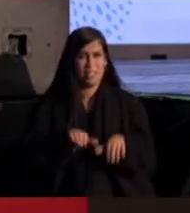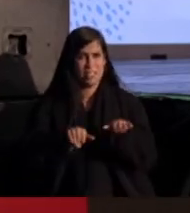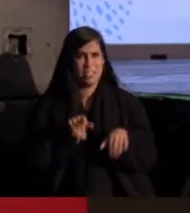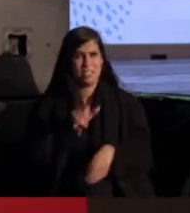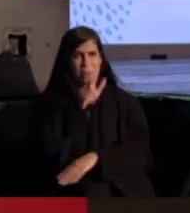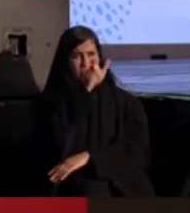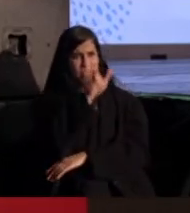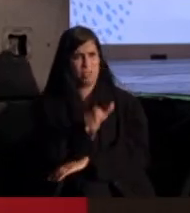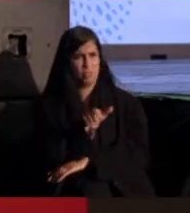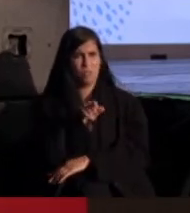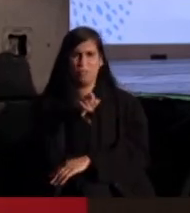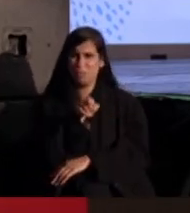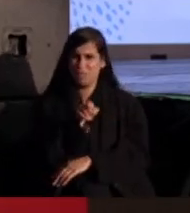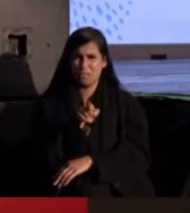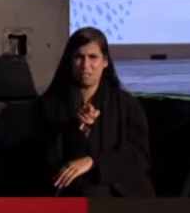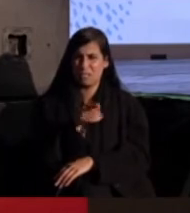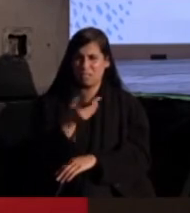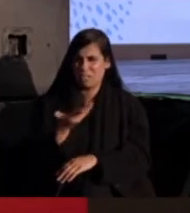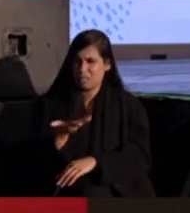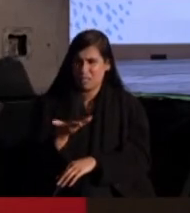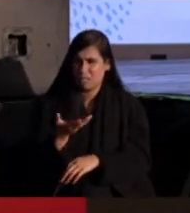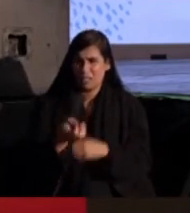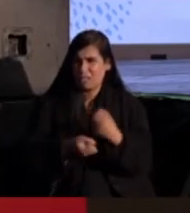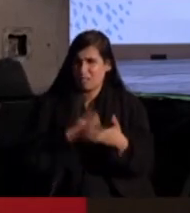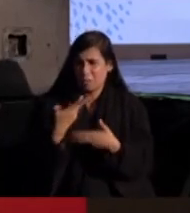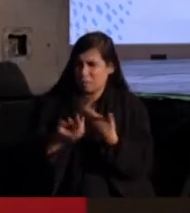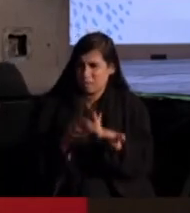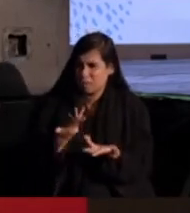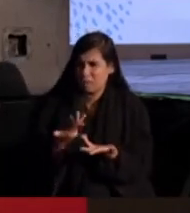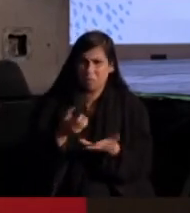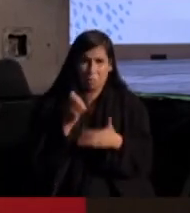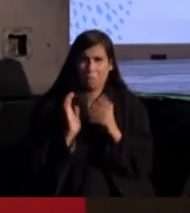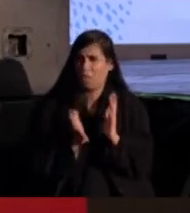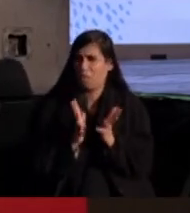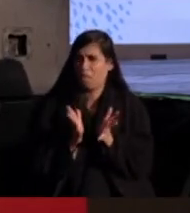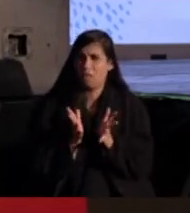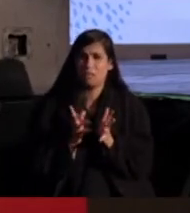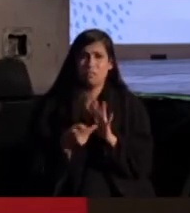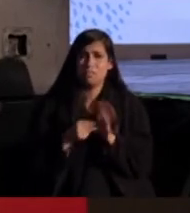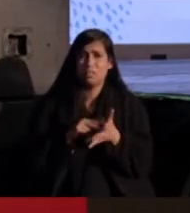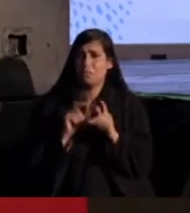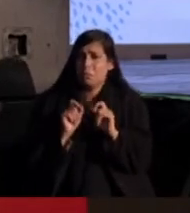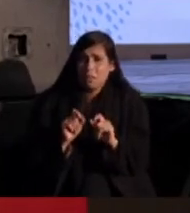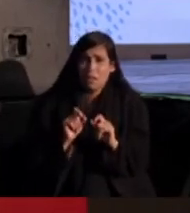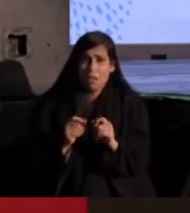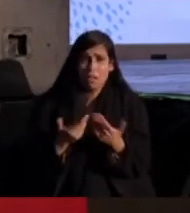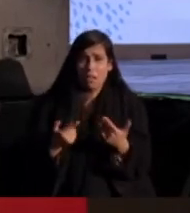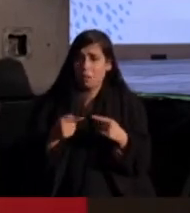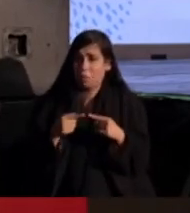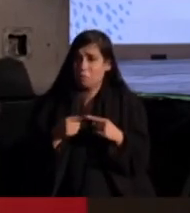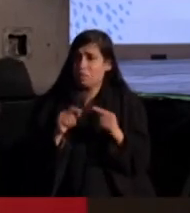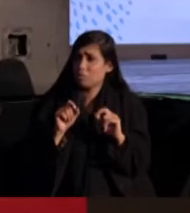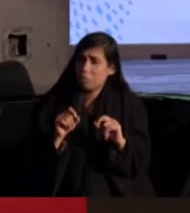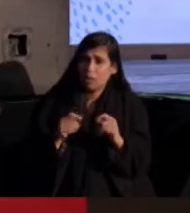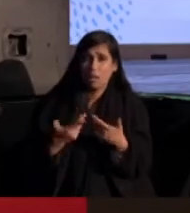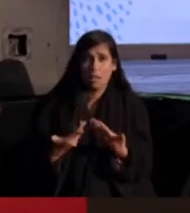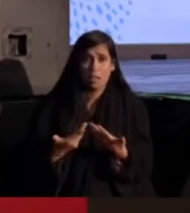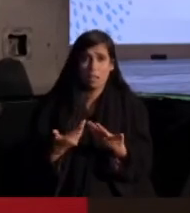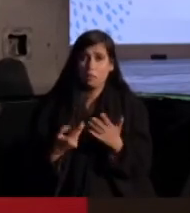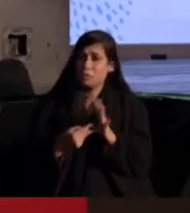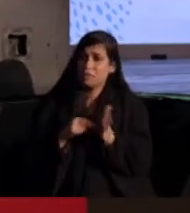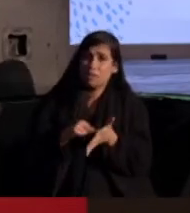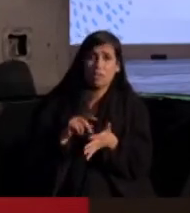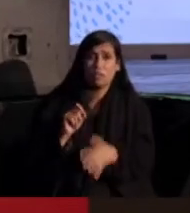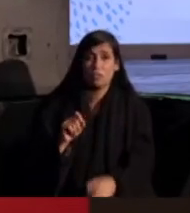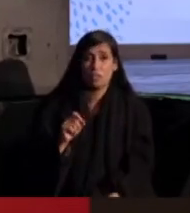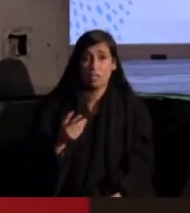pergunta do psicanalista, né? O que você quer dizer com isso, né? É também a pergunta na relação amorosa, né? O que você quer dizer com isso, né?